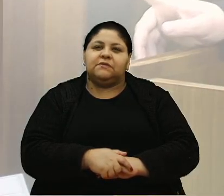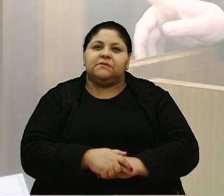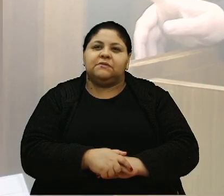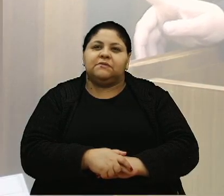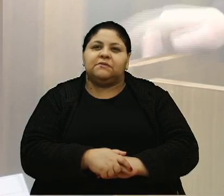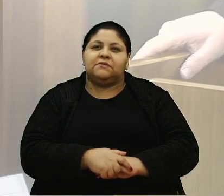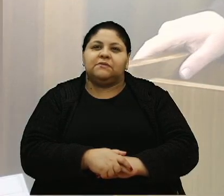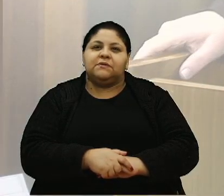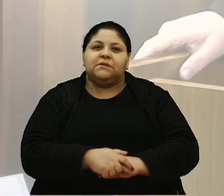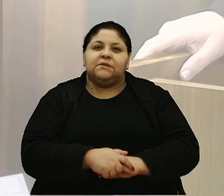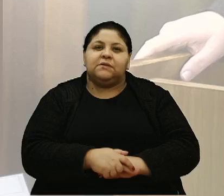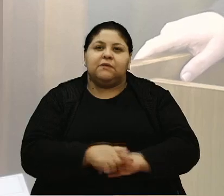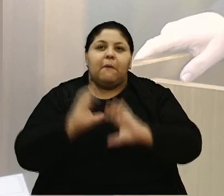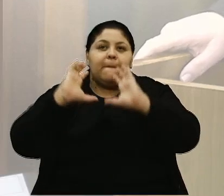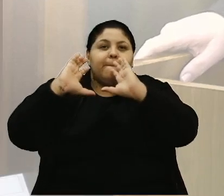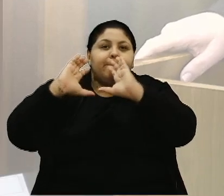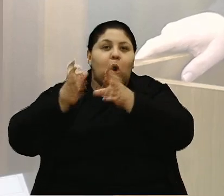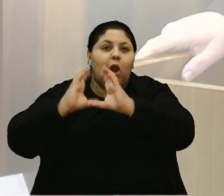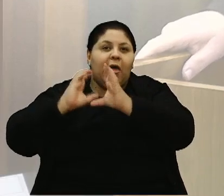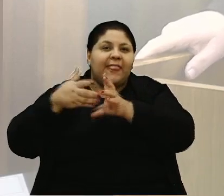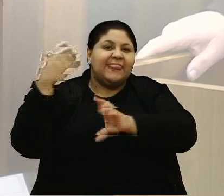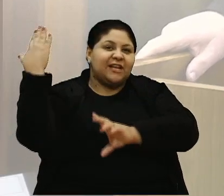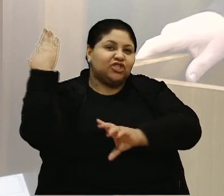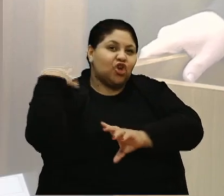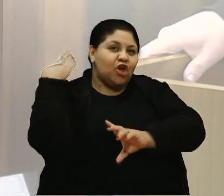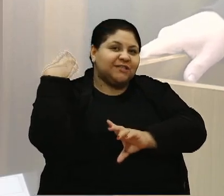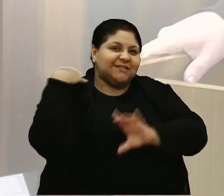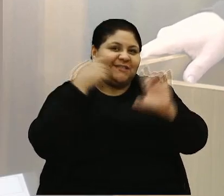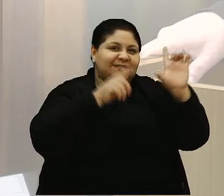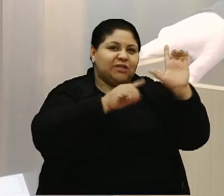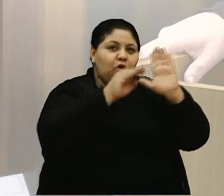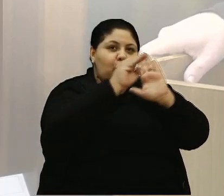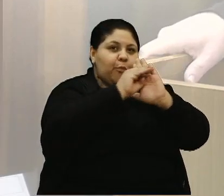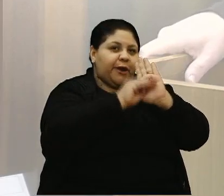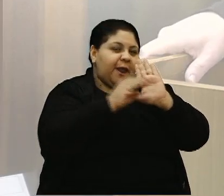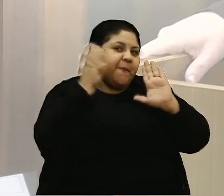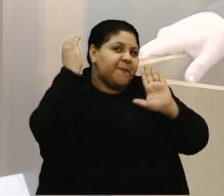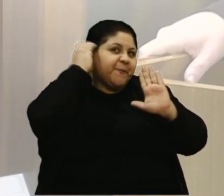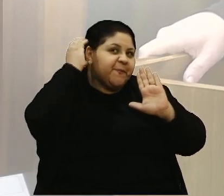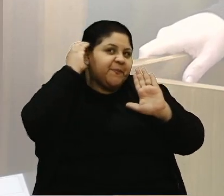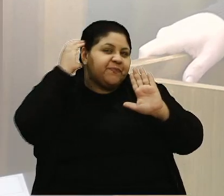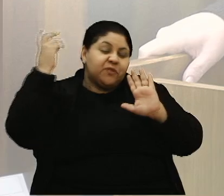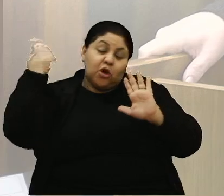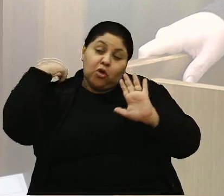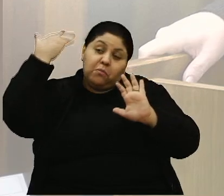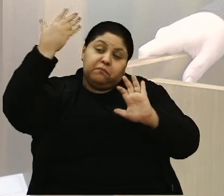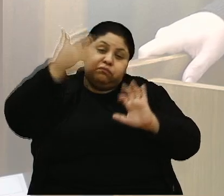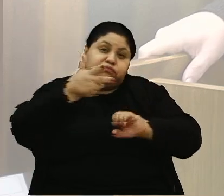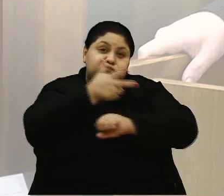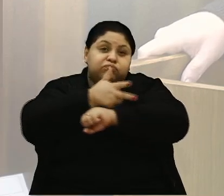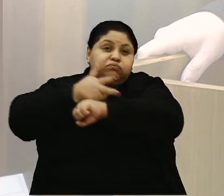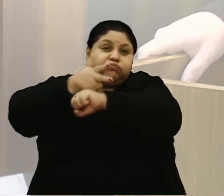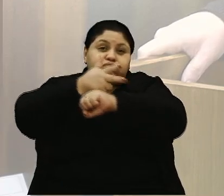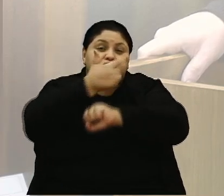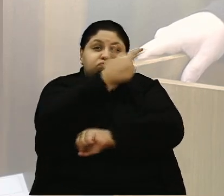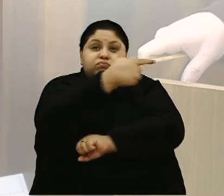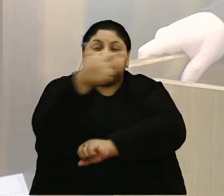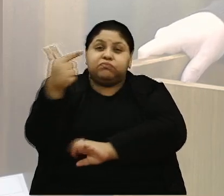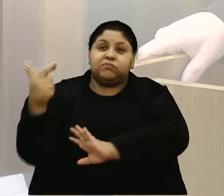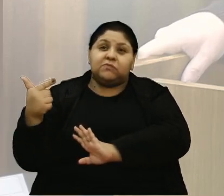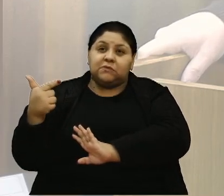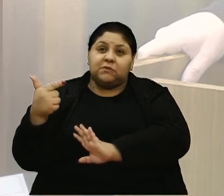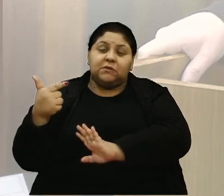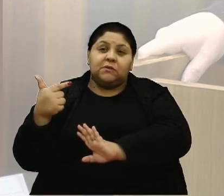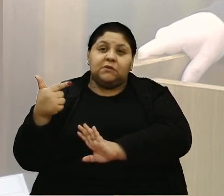Bola nas costas, programa. E nós conseguimos resgate de vídeos, pessoal, de outros tantos,